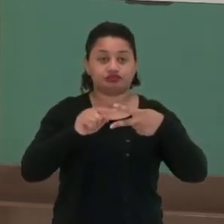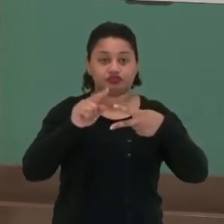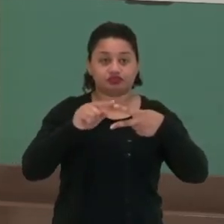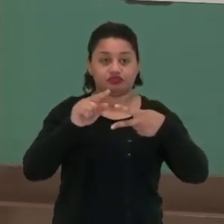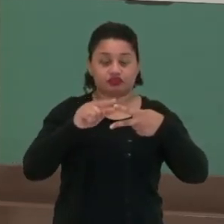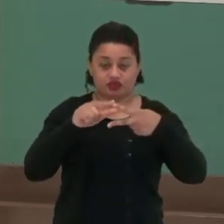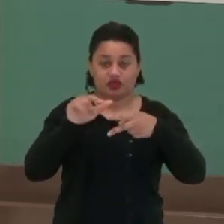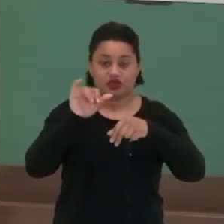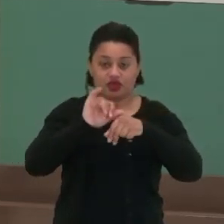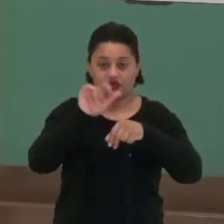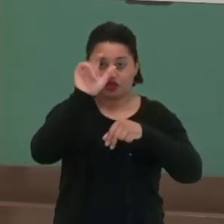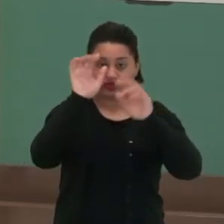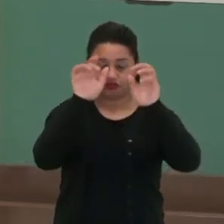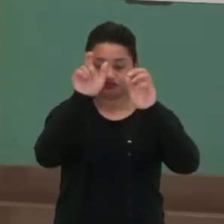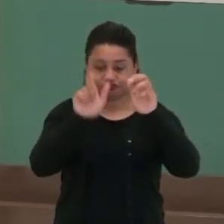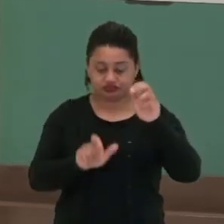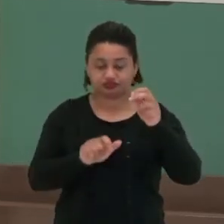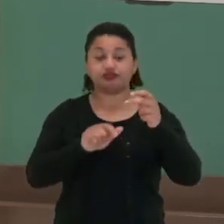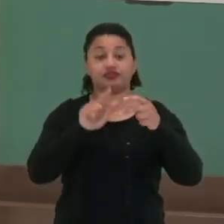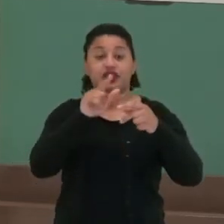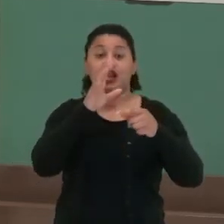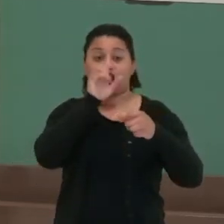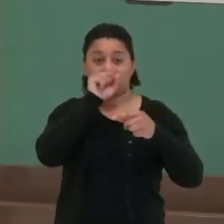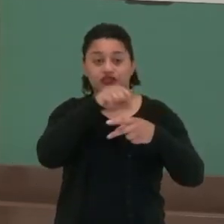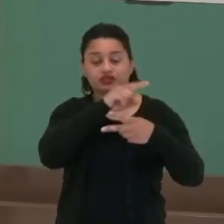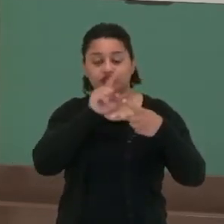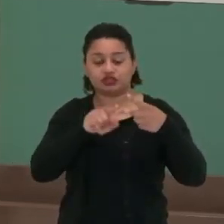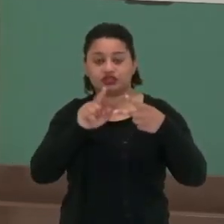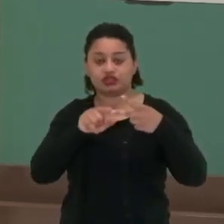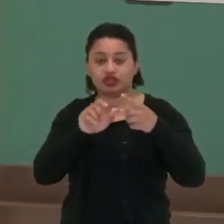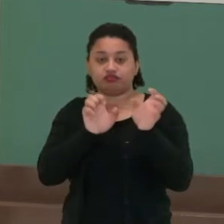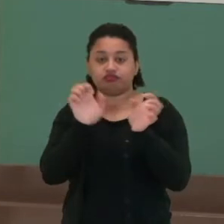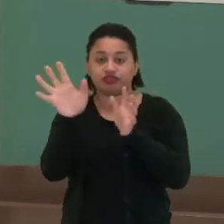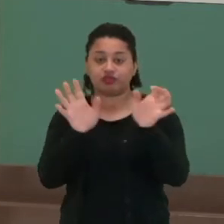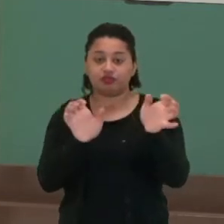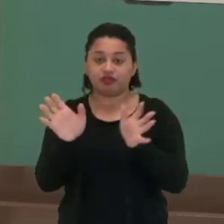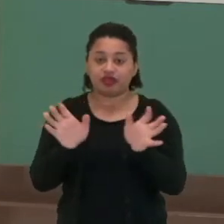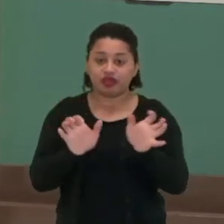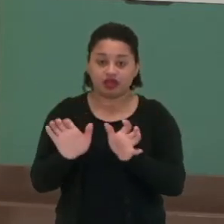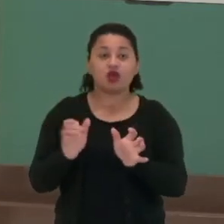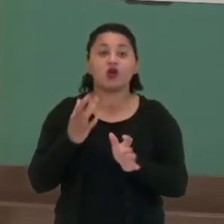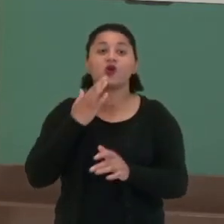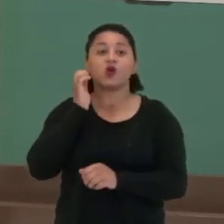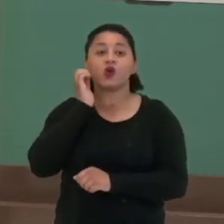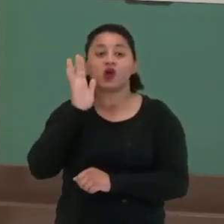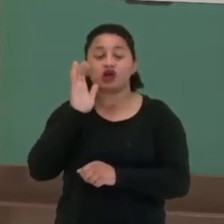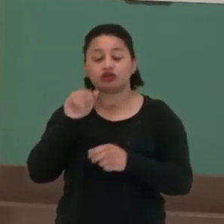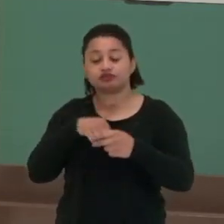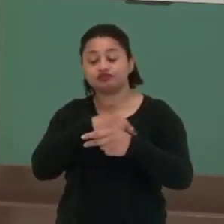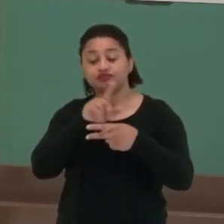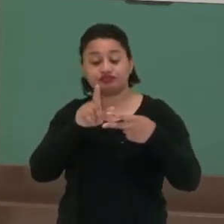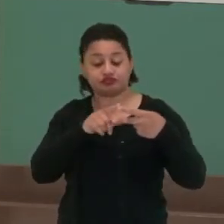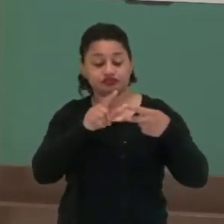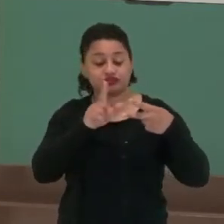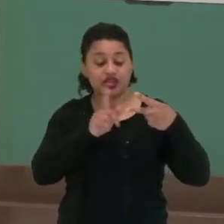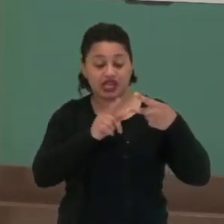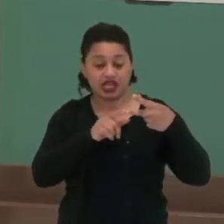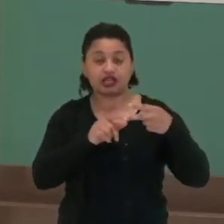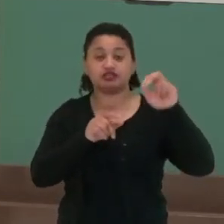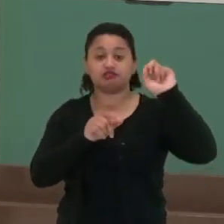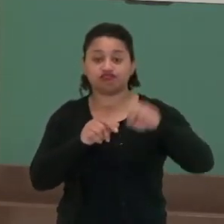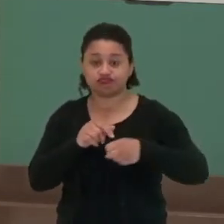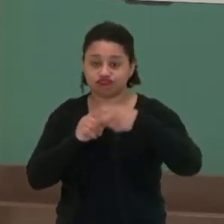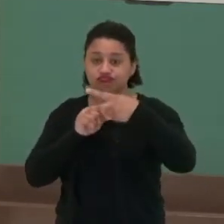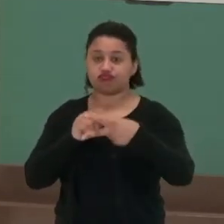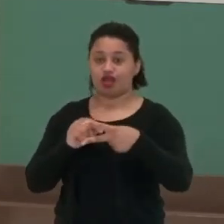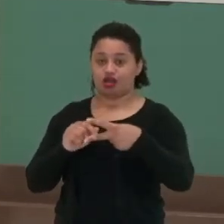em laranja e azul periférico. Perceba que o sistema nervoso periférico ele abriu, ramificou em